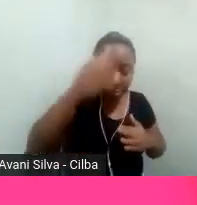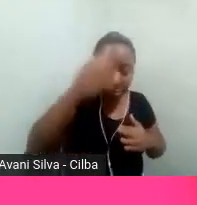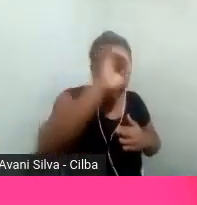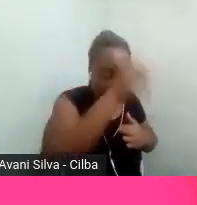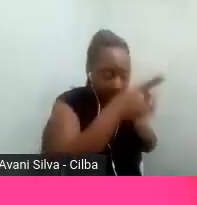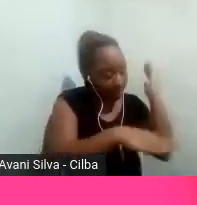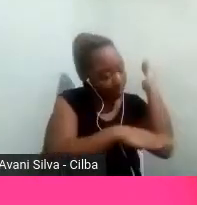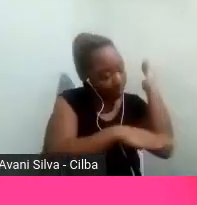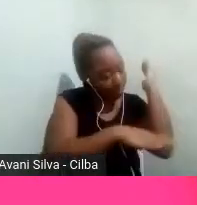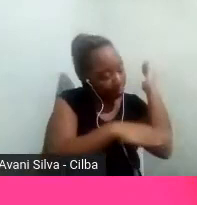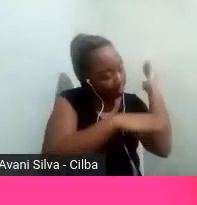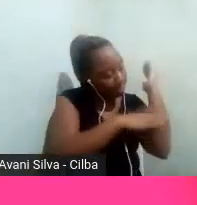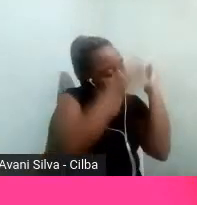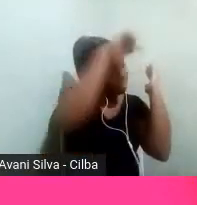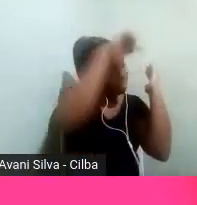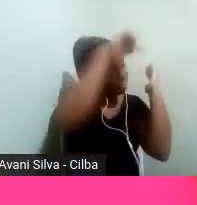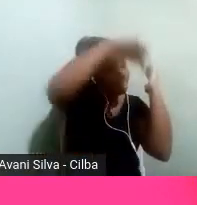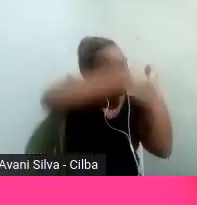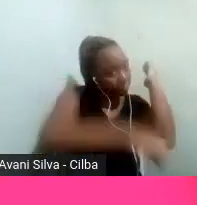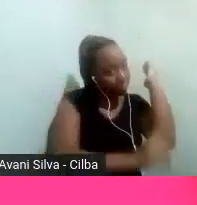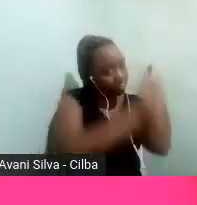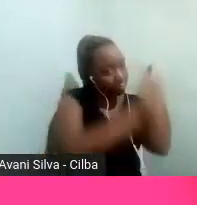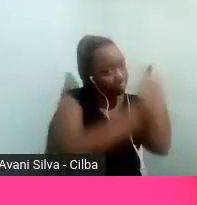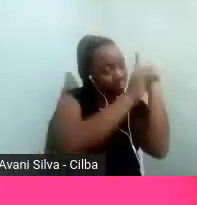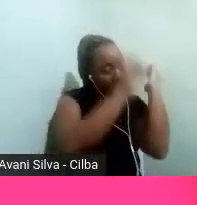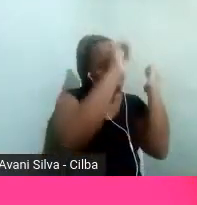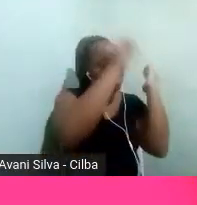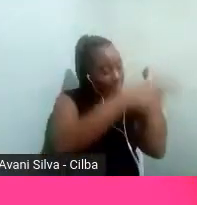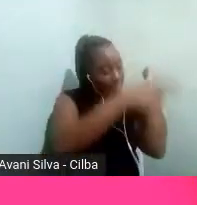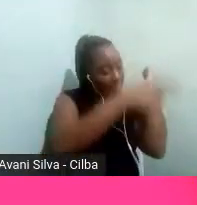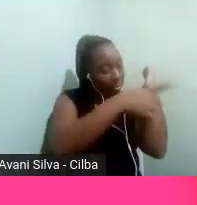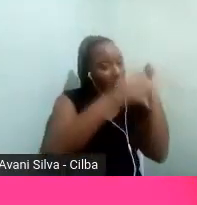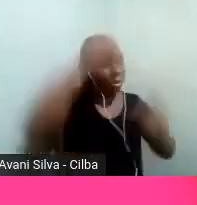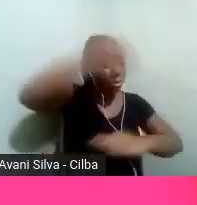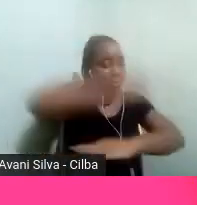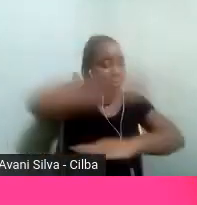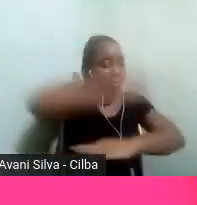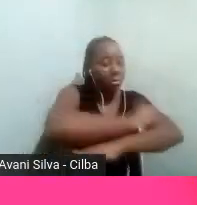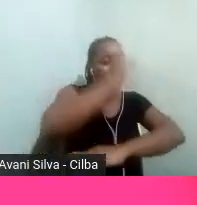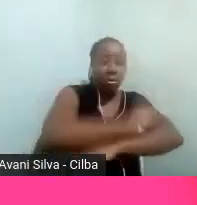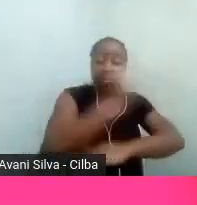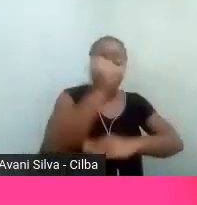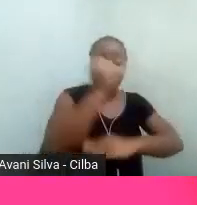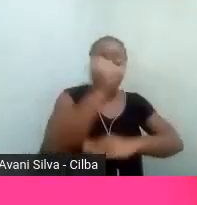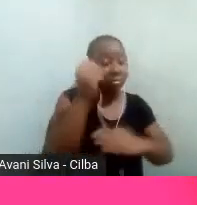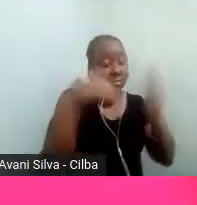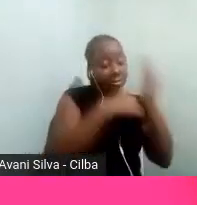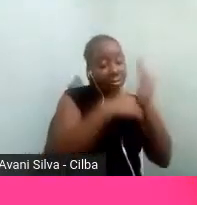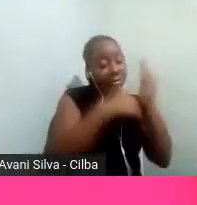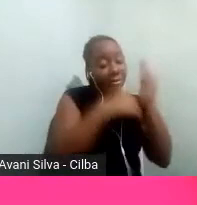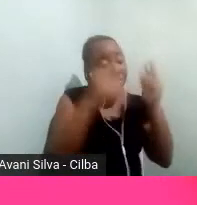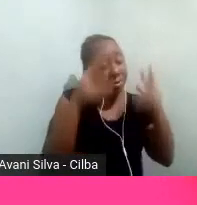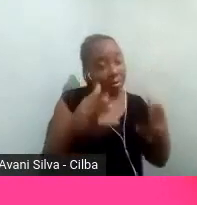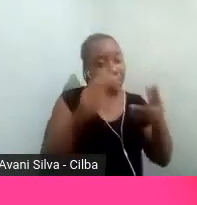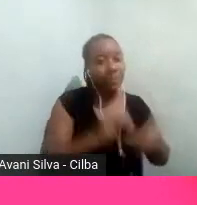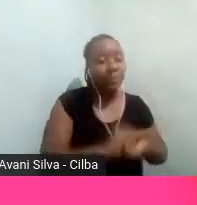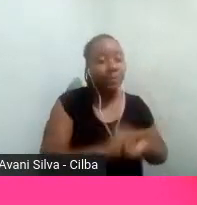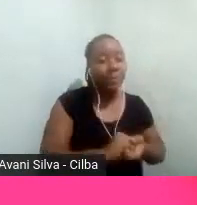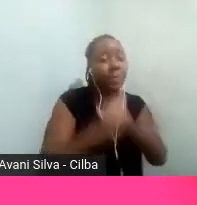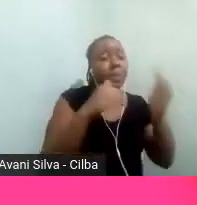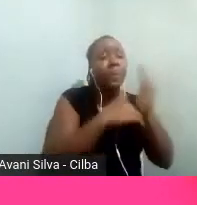vai subir e descer e controlar uma luz de uma janela, ok? Então, esse código